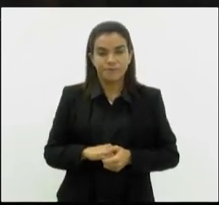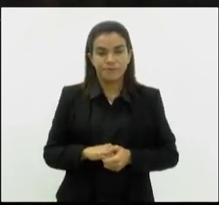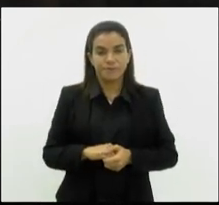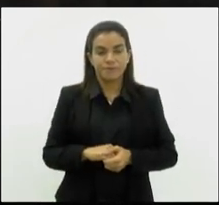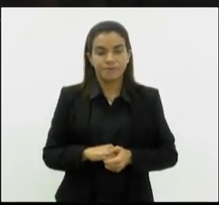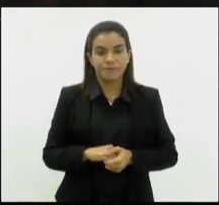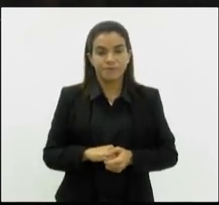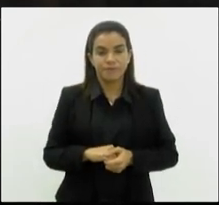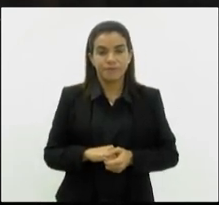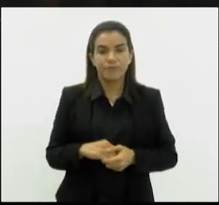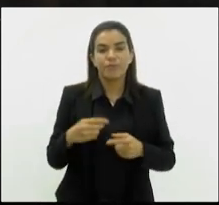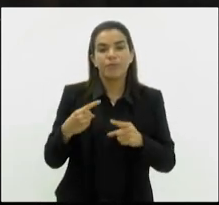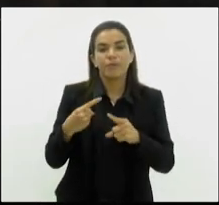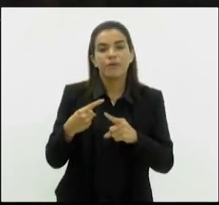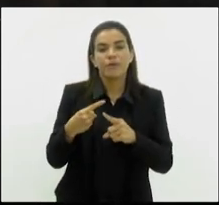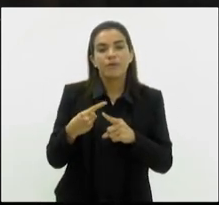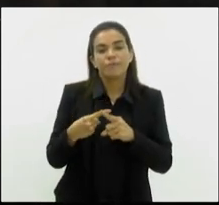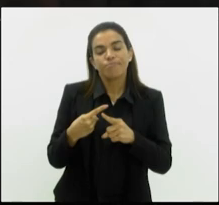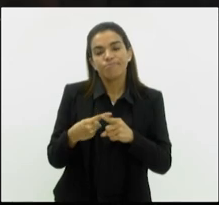Porque